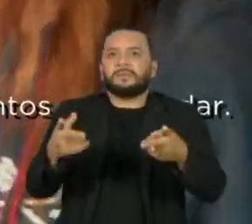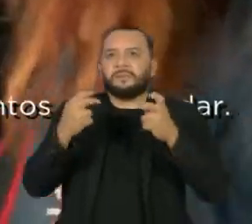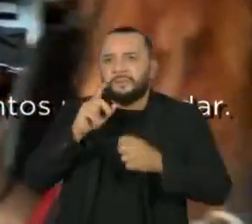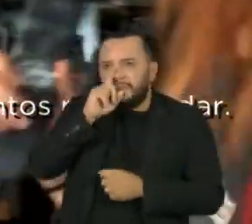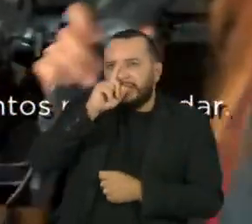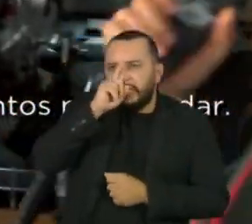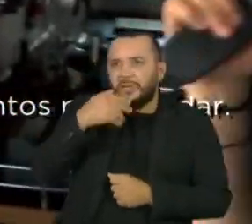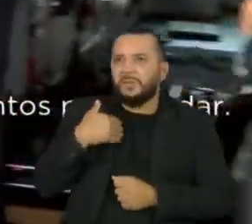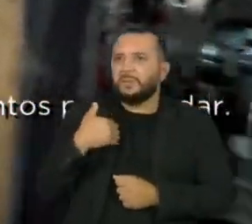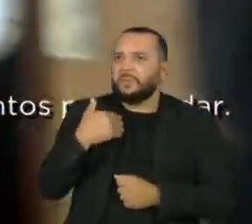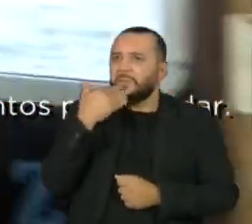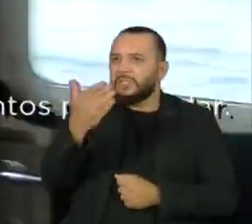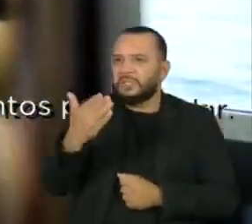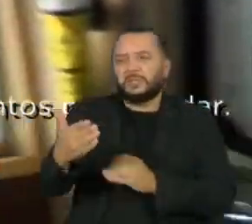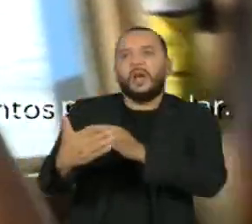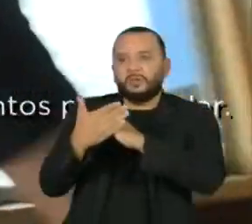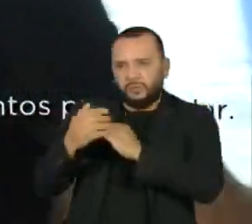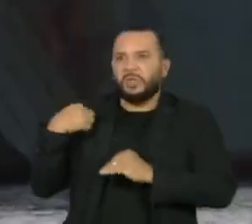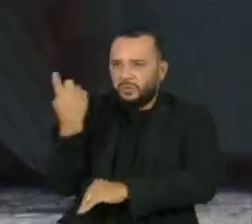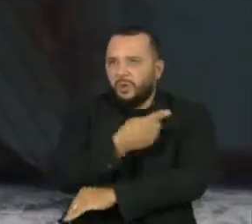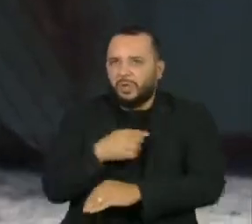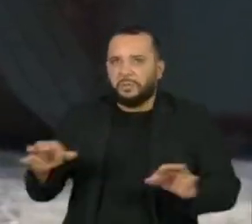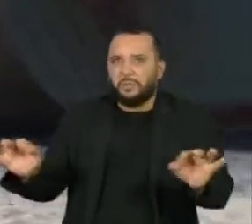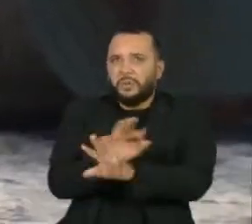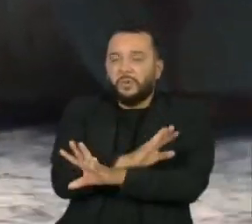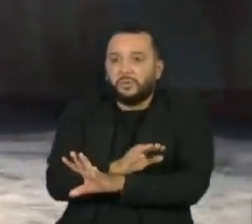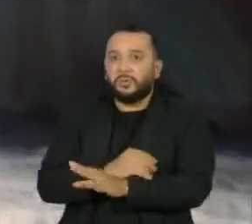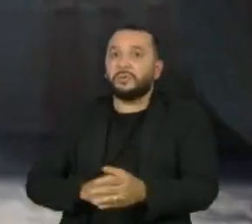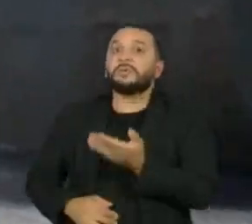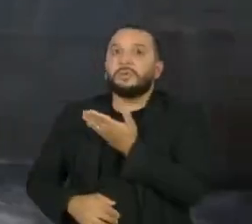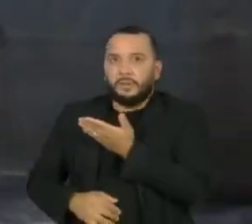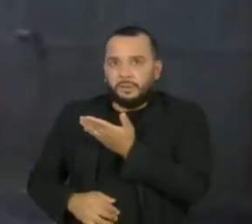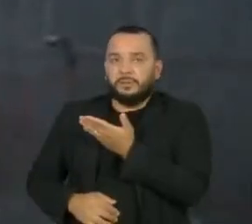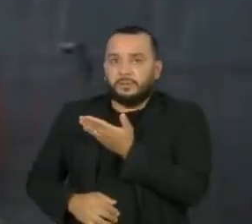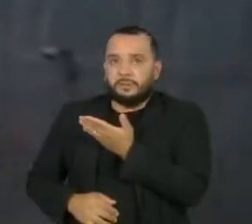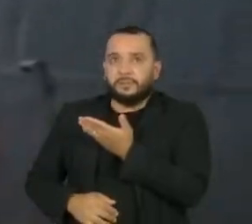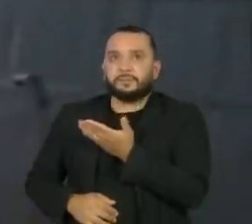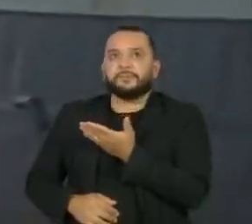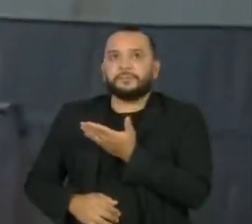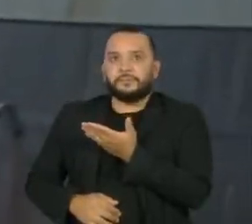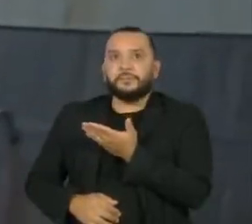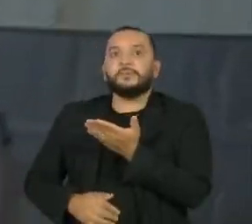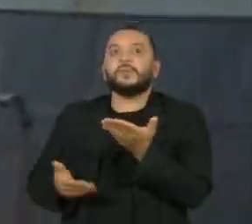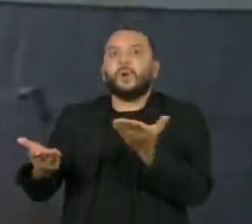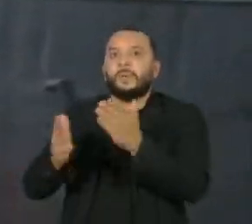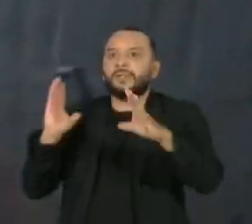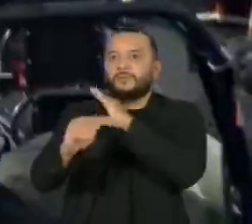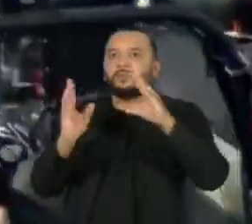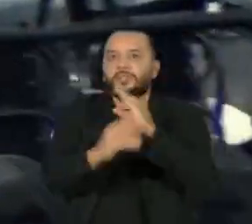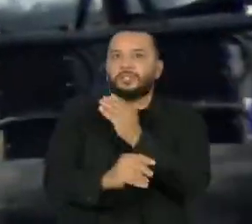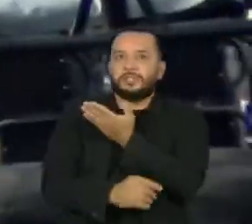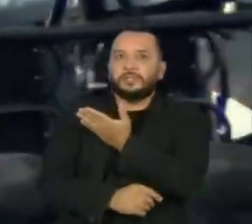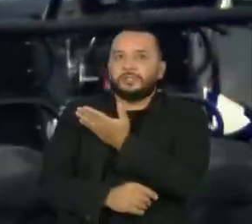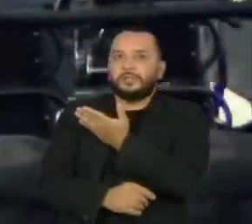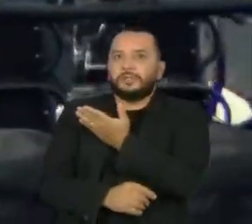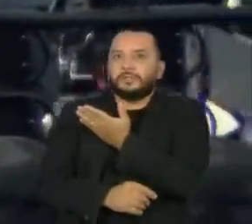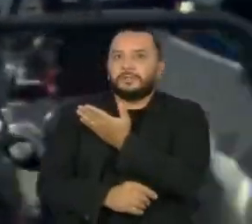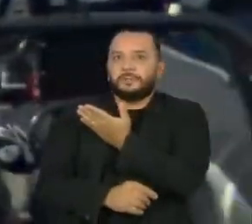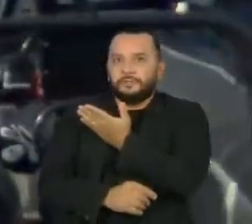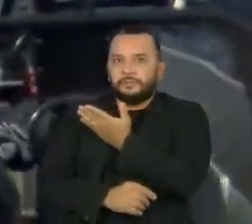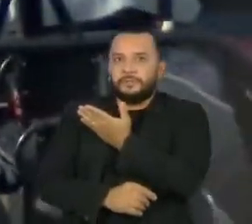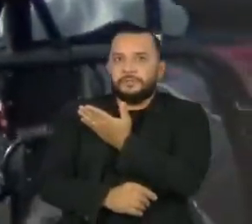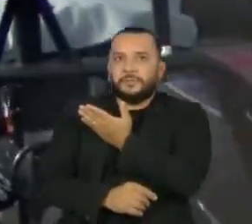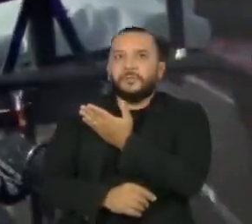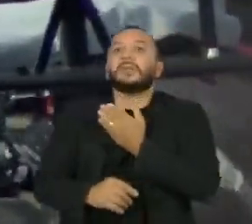We're standing by to assist in any way. Então, a tripulação do Thunder começa a abandonar o navio. E o Bob Barker